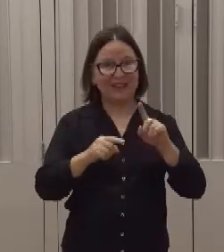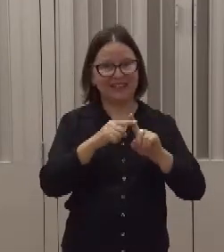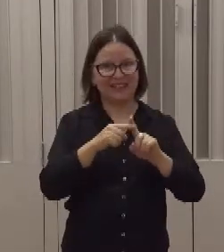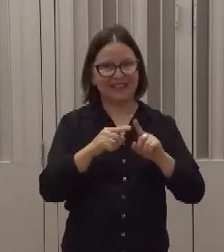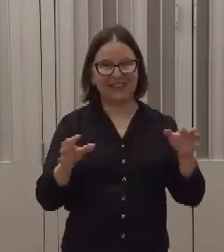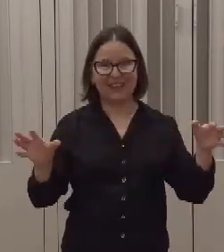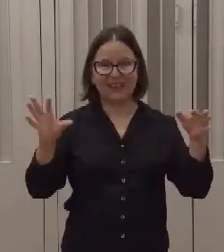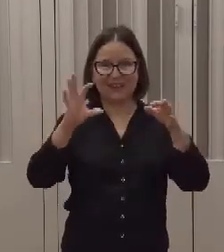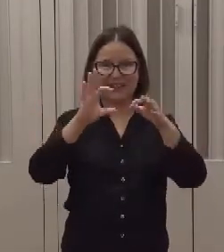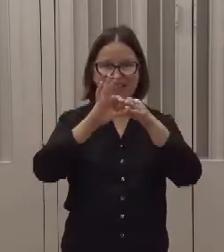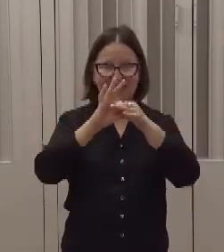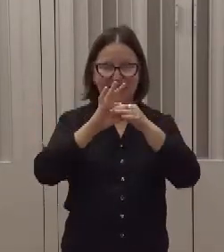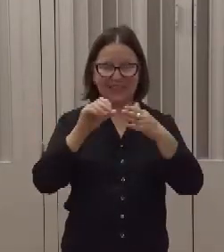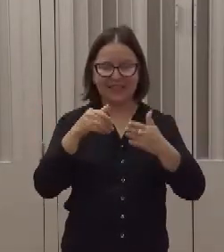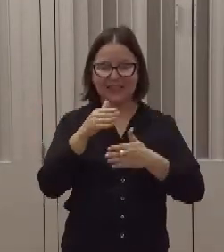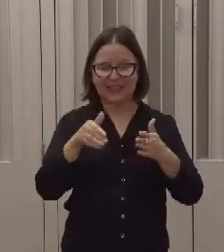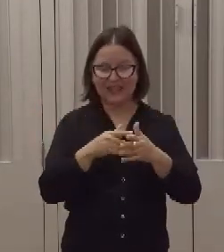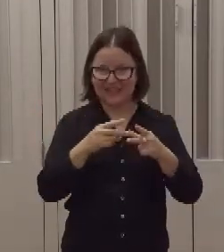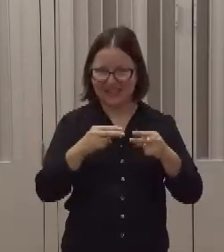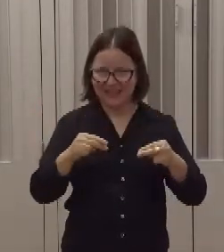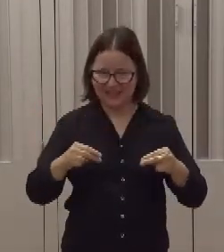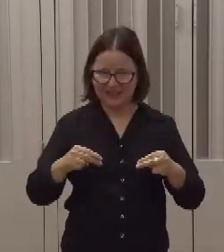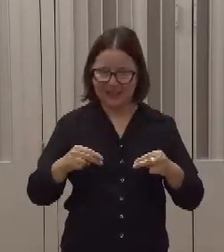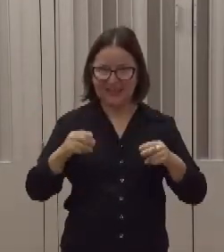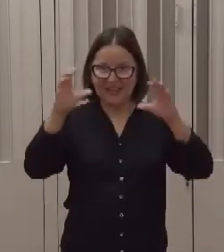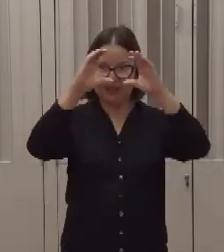terra. E inclusive nós mesmos,